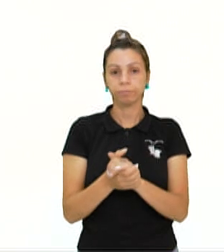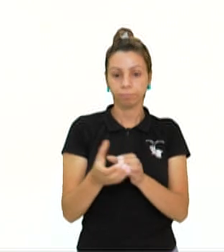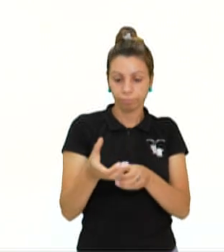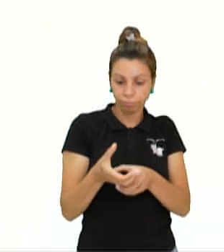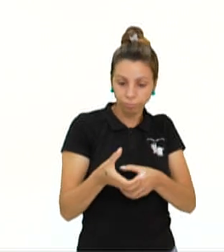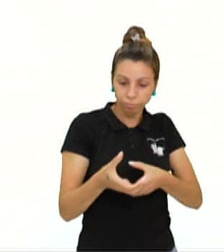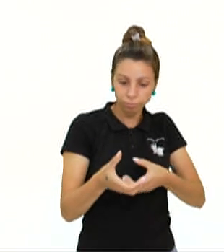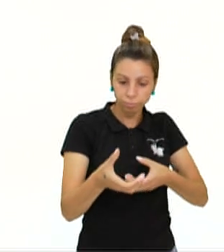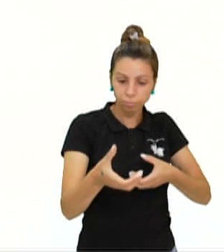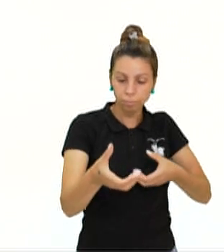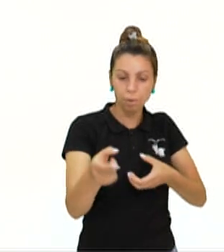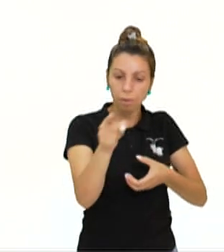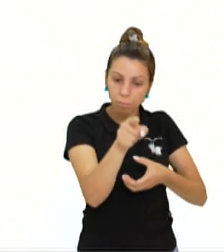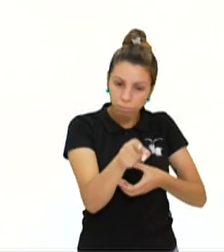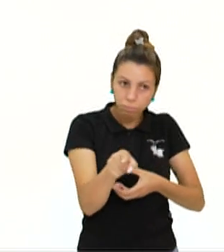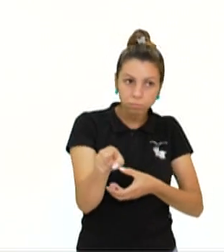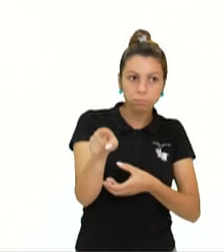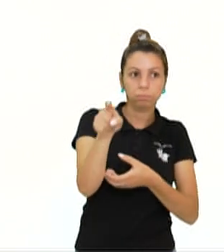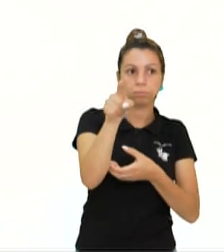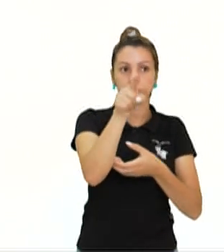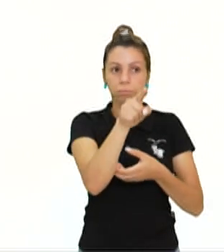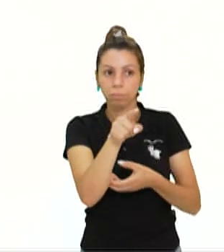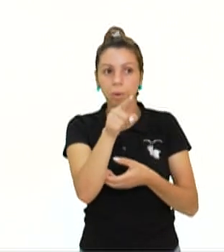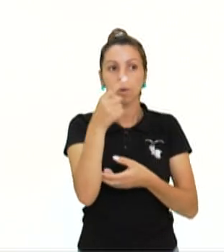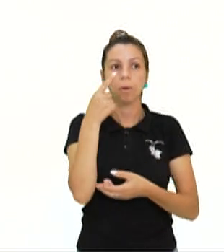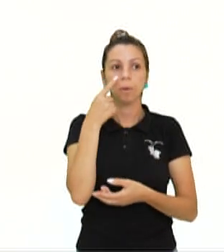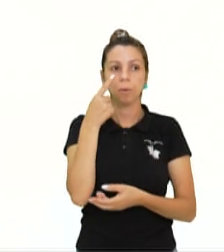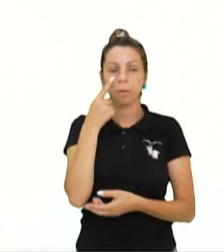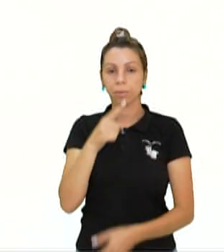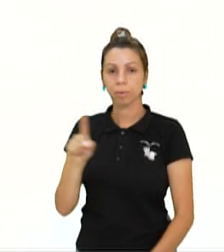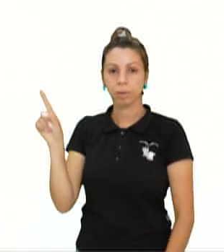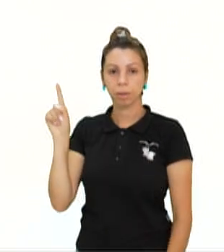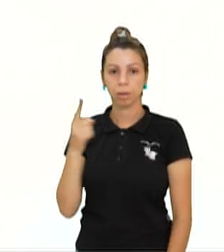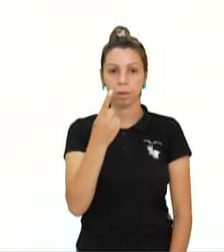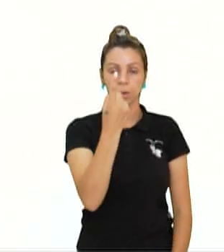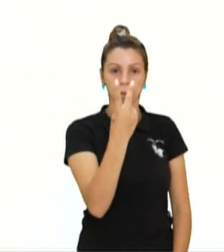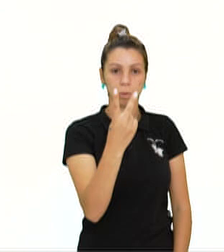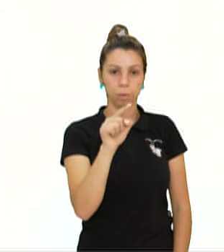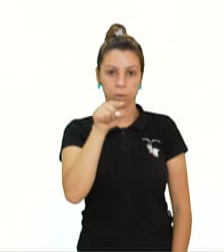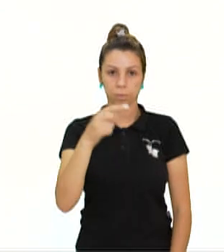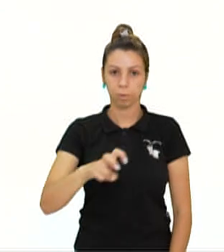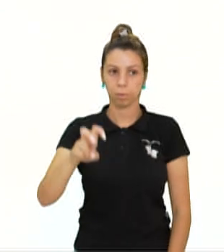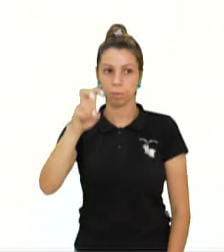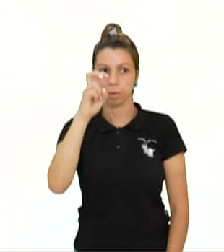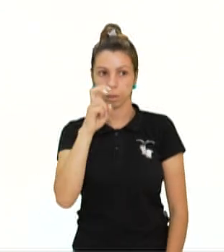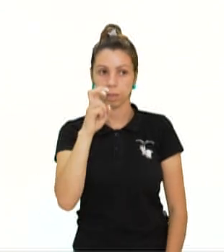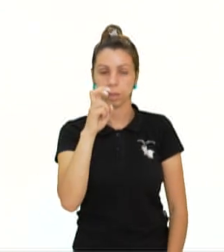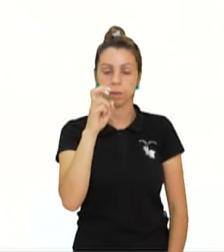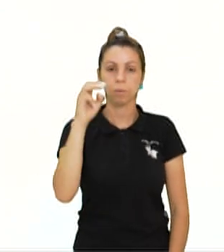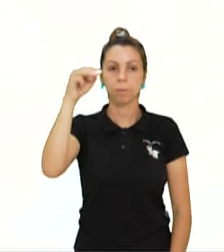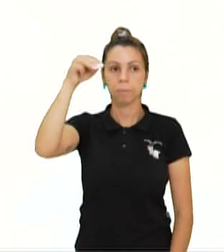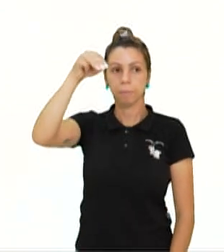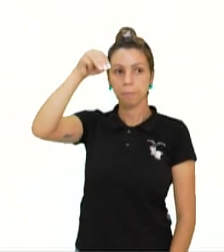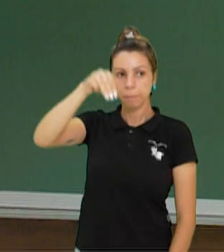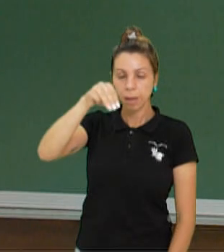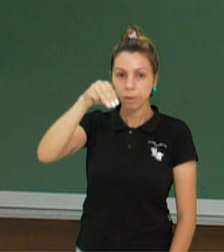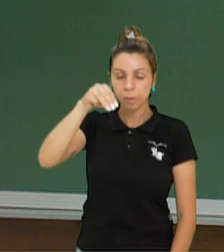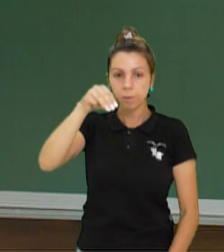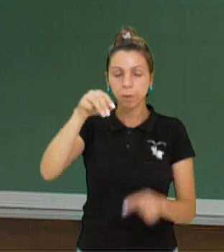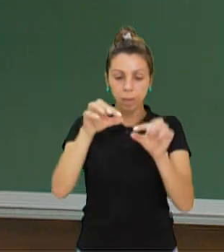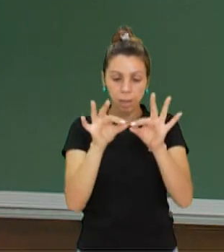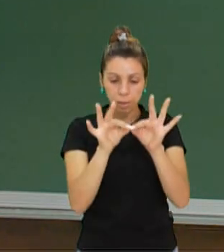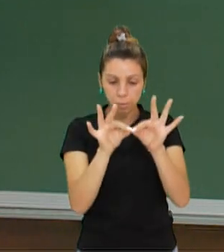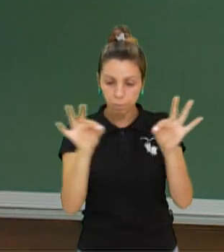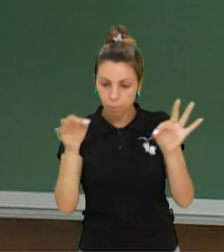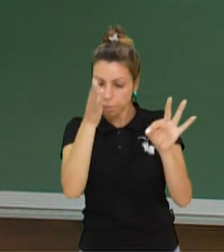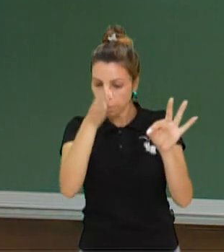comprimento 12,5 metros e raio 1,5 centímetros. E nesse caso aqui, diferente do primeiro exercício,